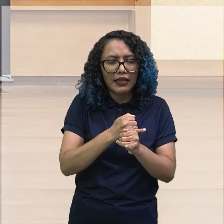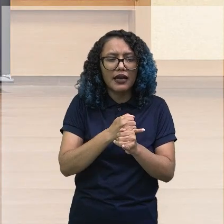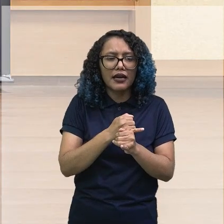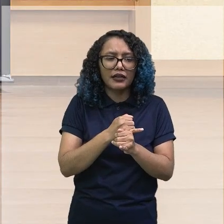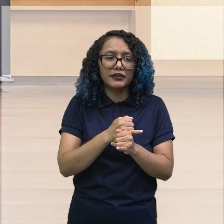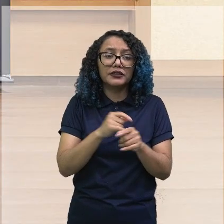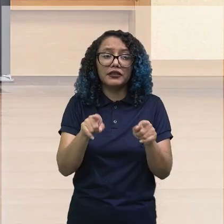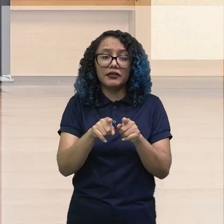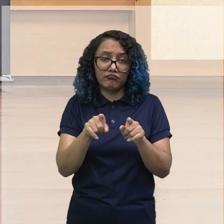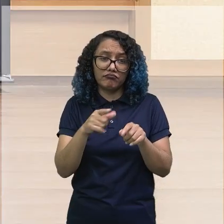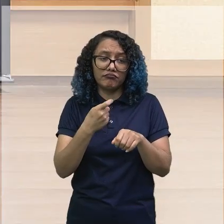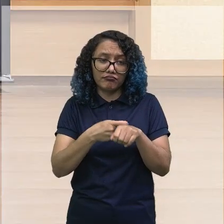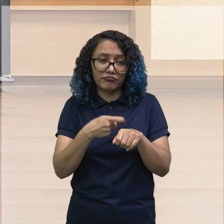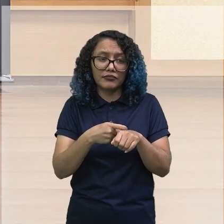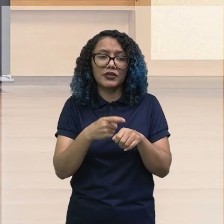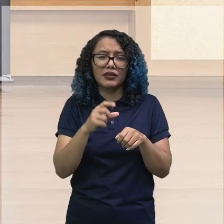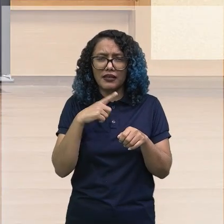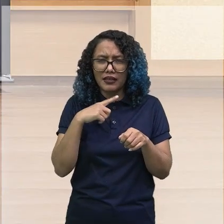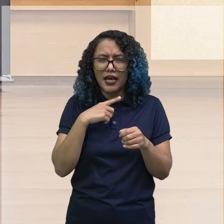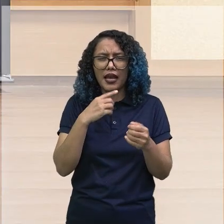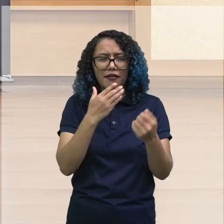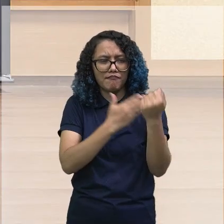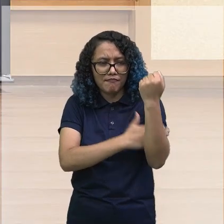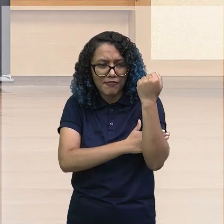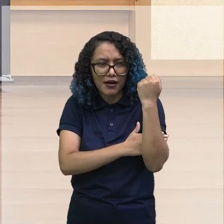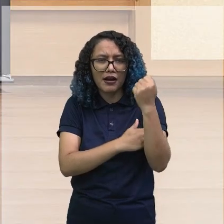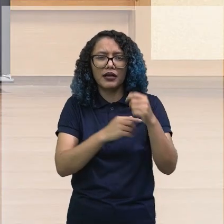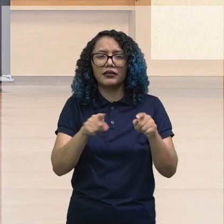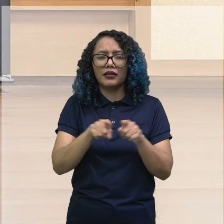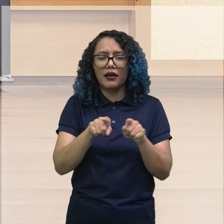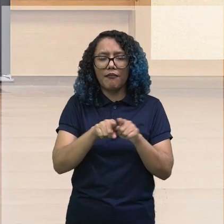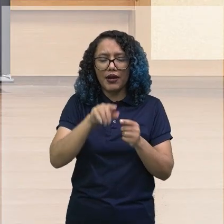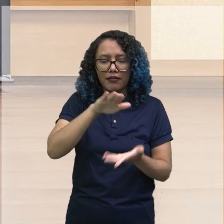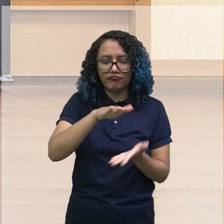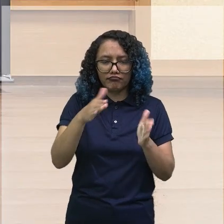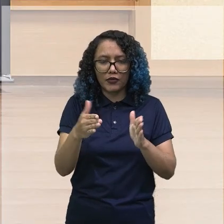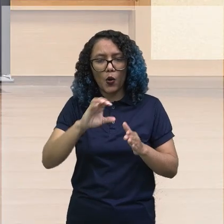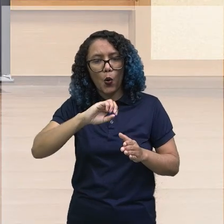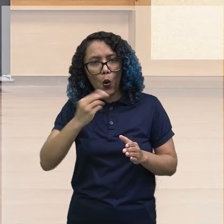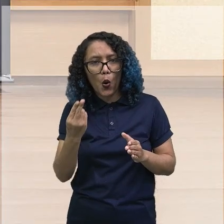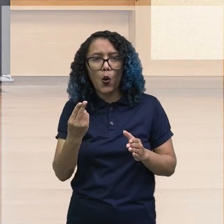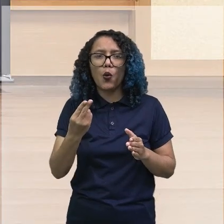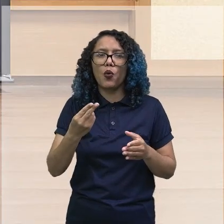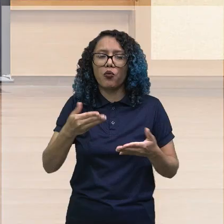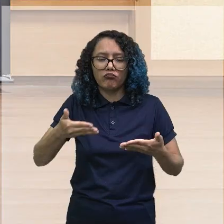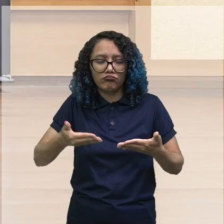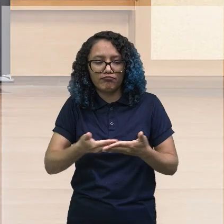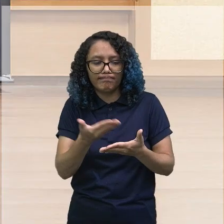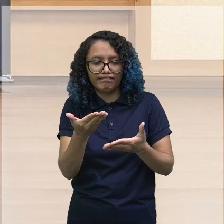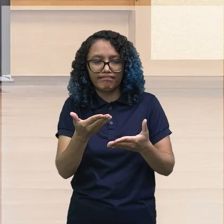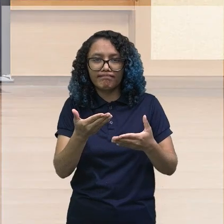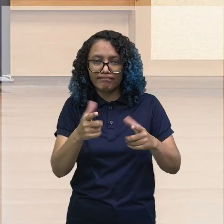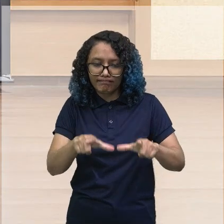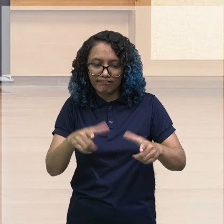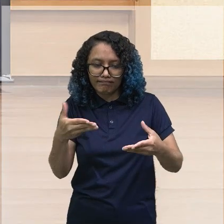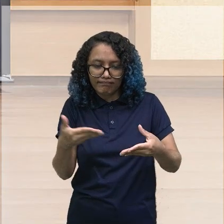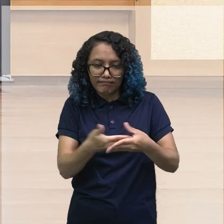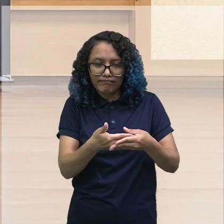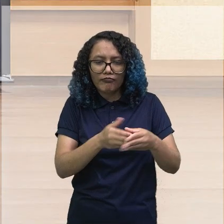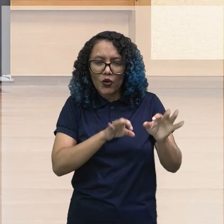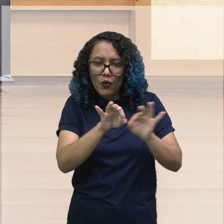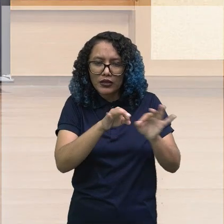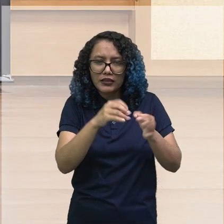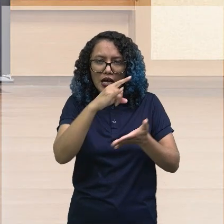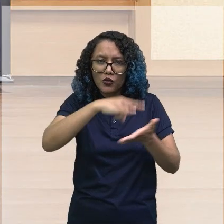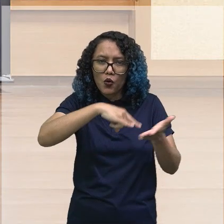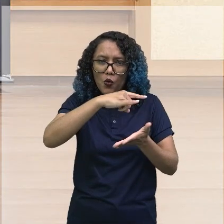Tem o físico, que utiliza pastas, caixas ou envelopes para organizar documentos impressos